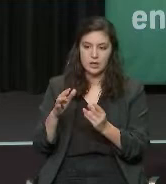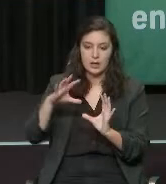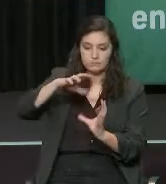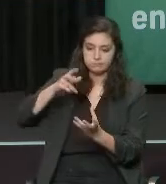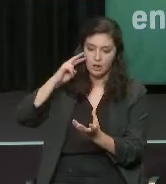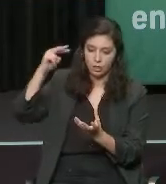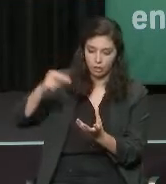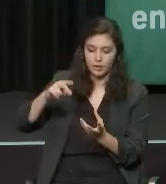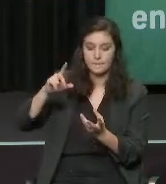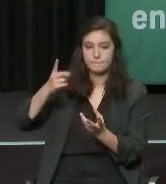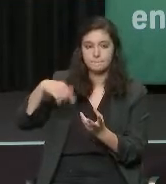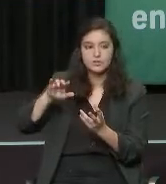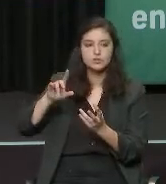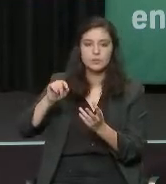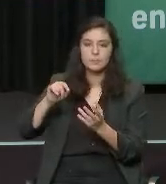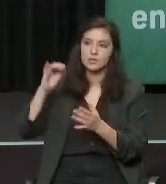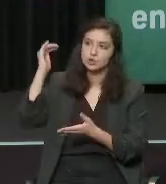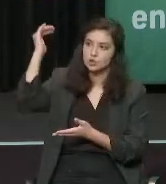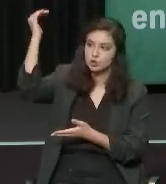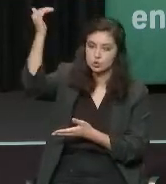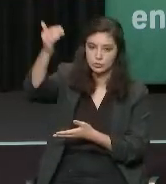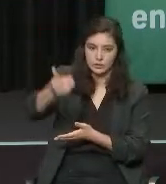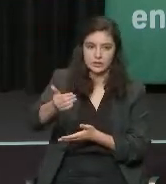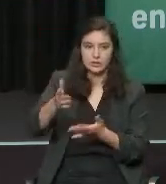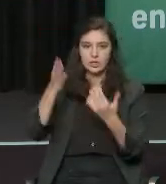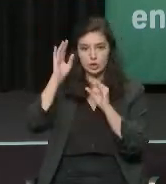principais, tal como disse, a observação da Terra, mas também